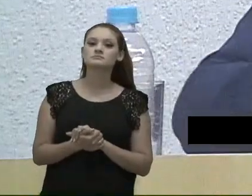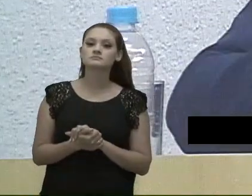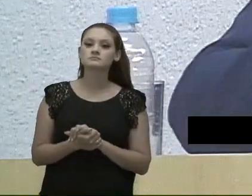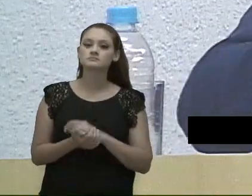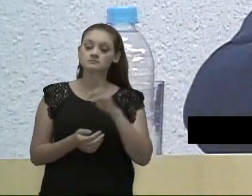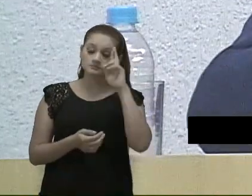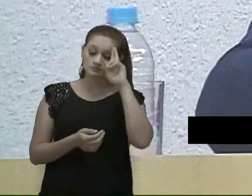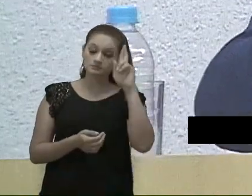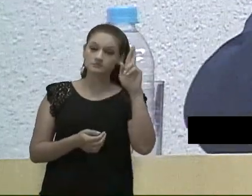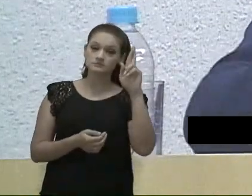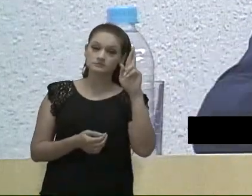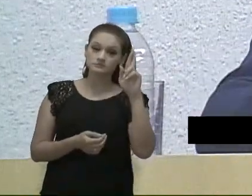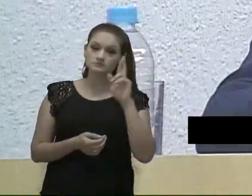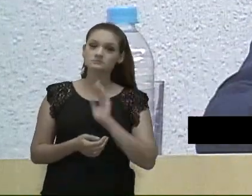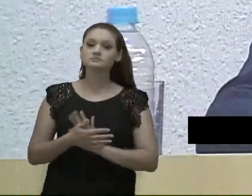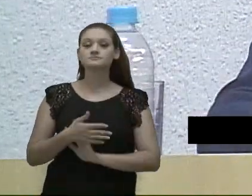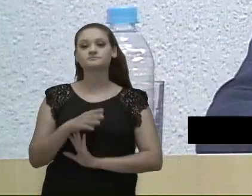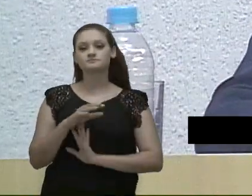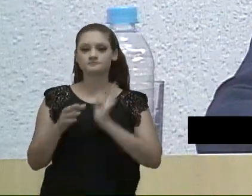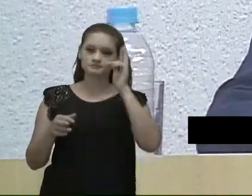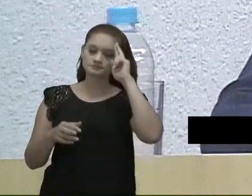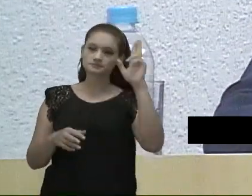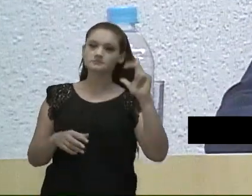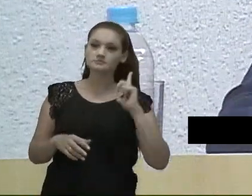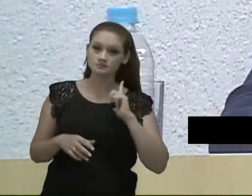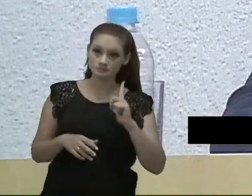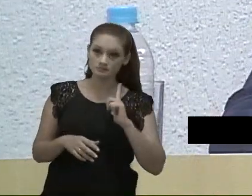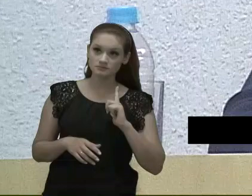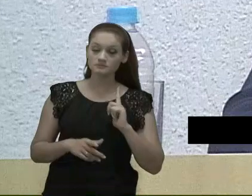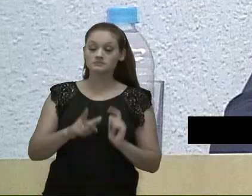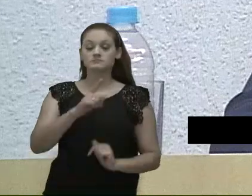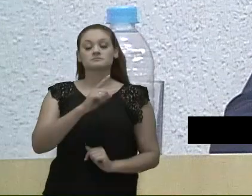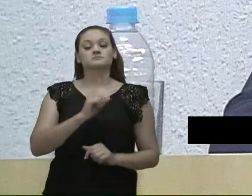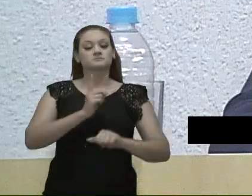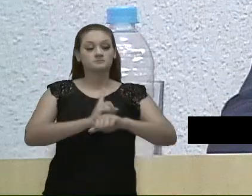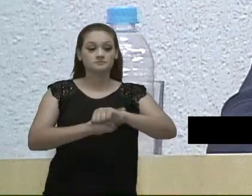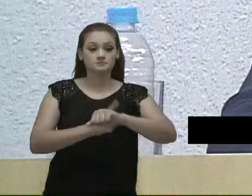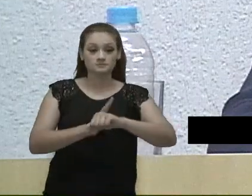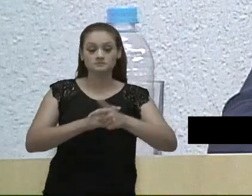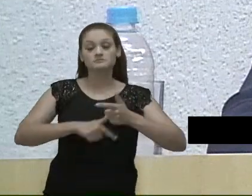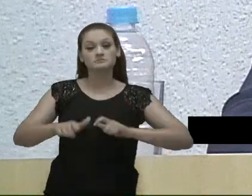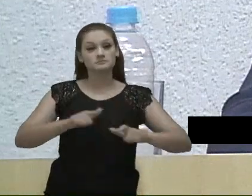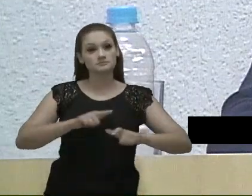Senhor, é notório que o senhor tem uma jornada de trabalho bem extensa, né?